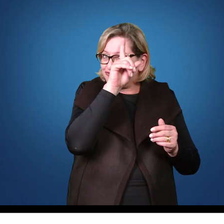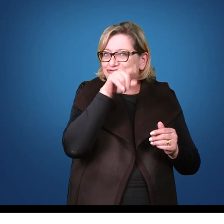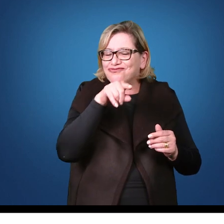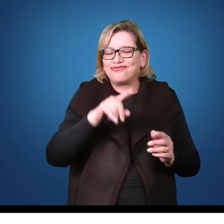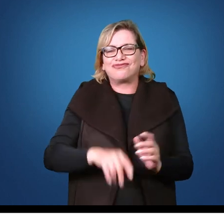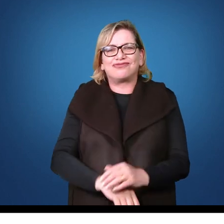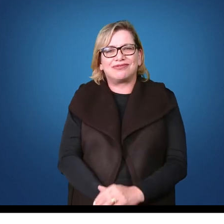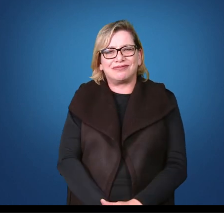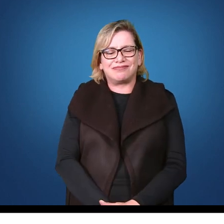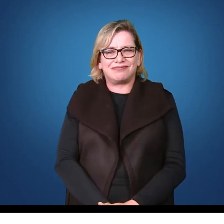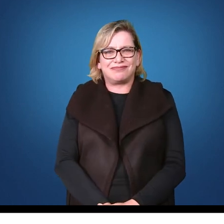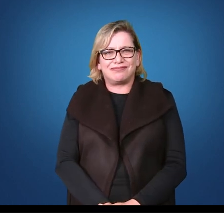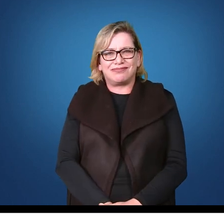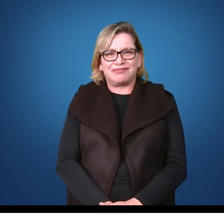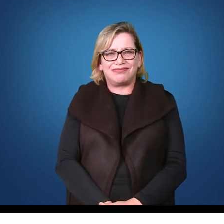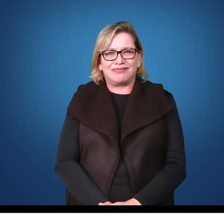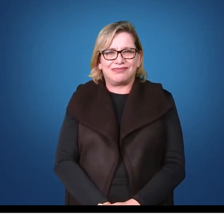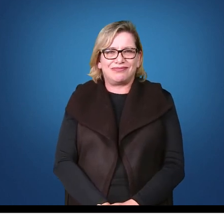Vai lá.